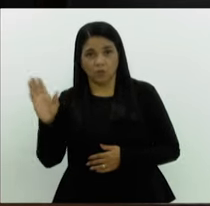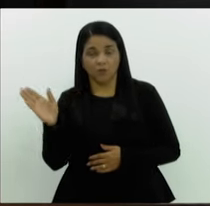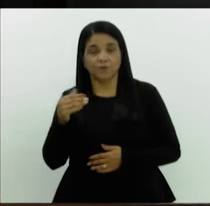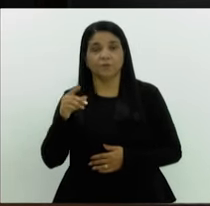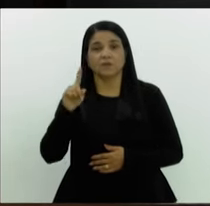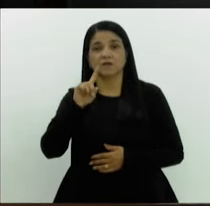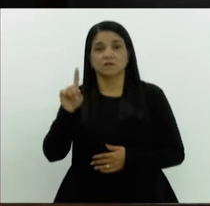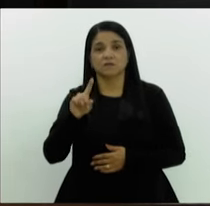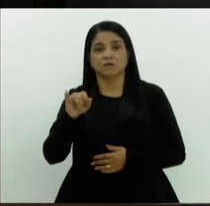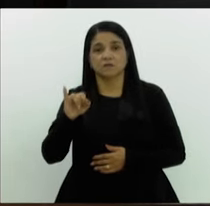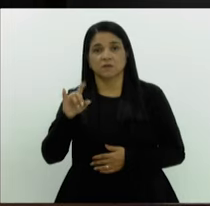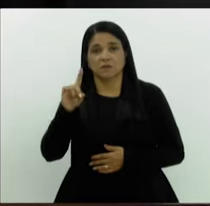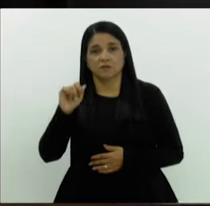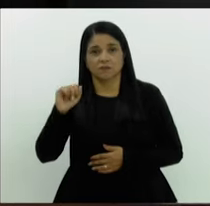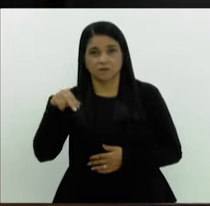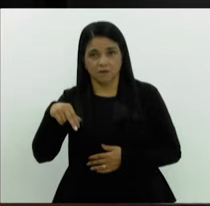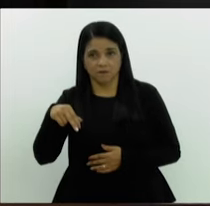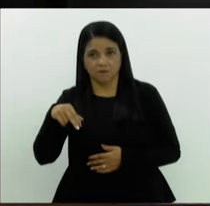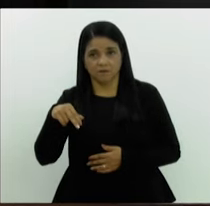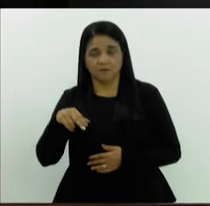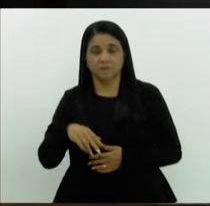Zeidan.